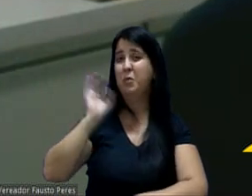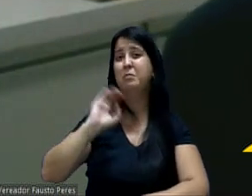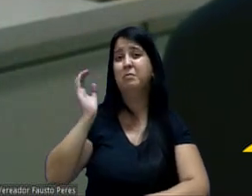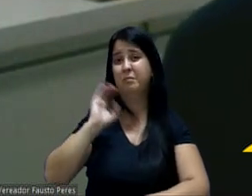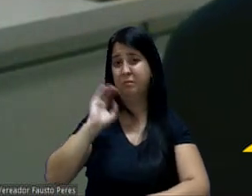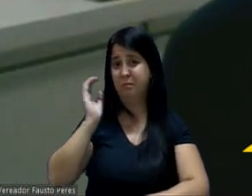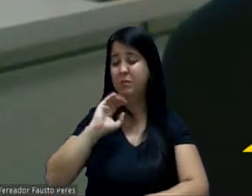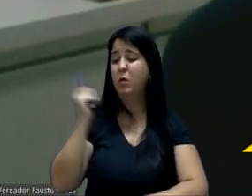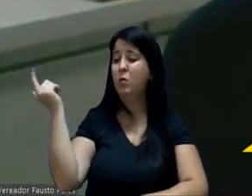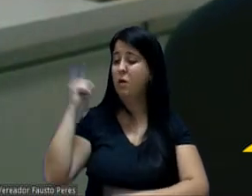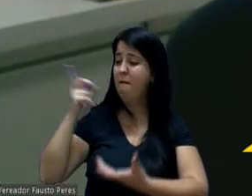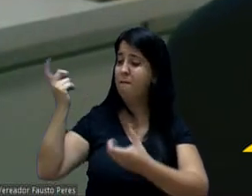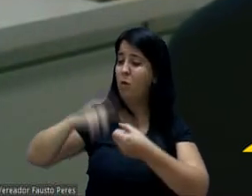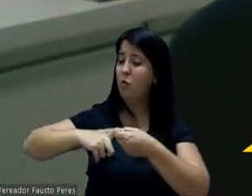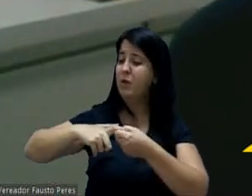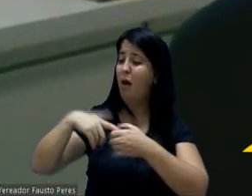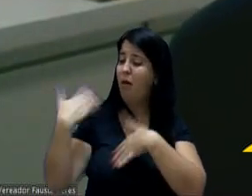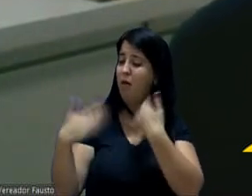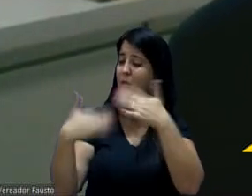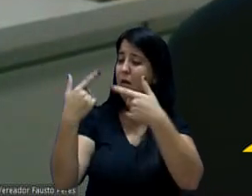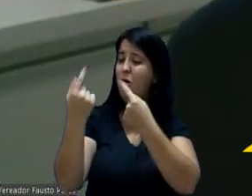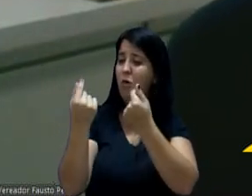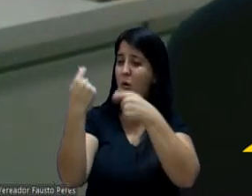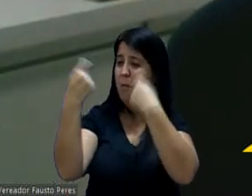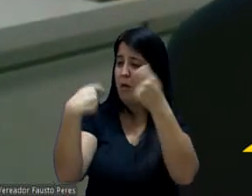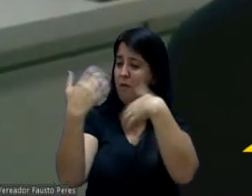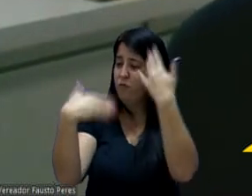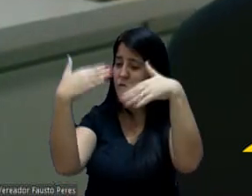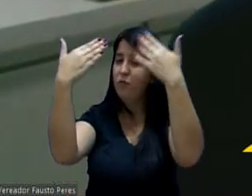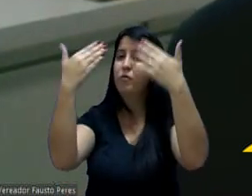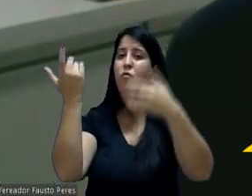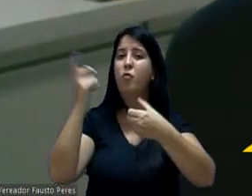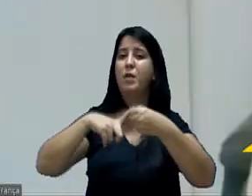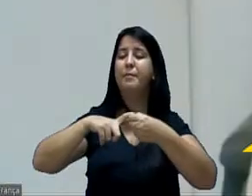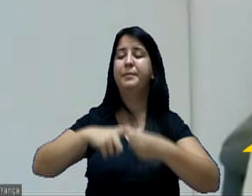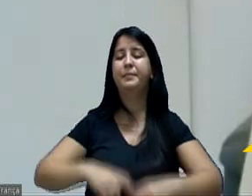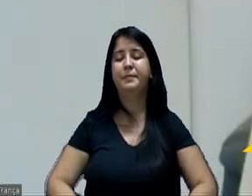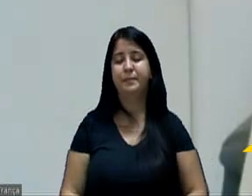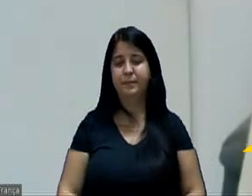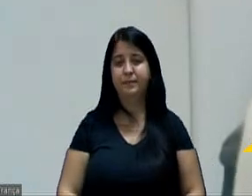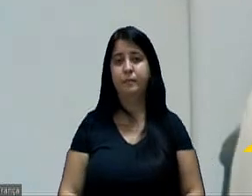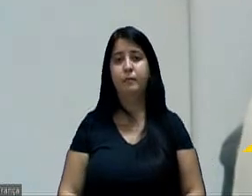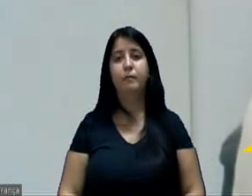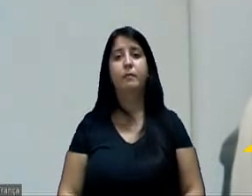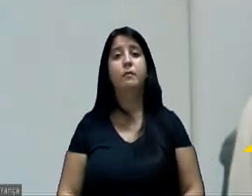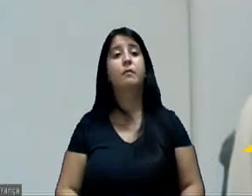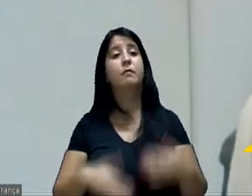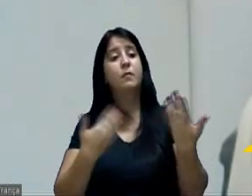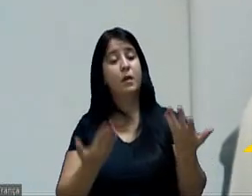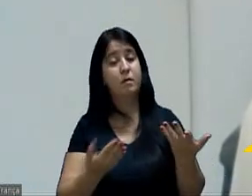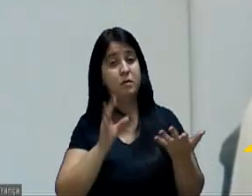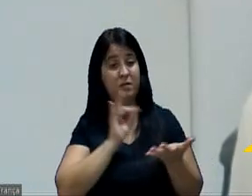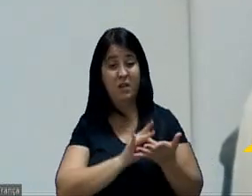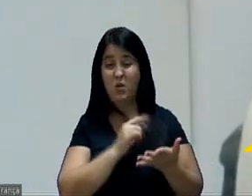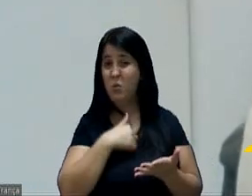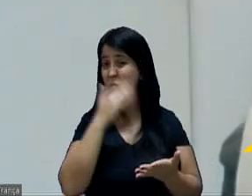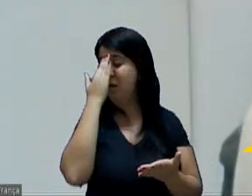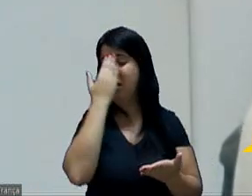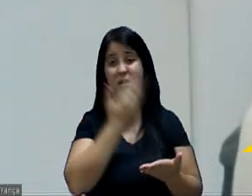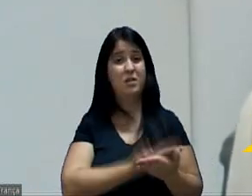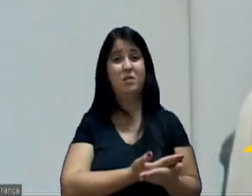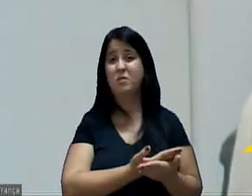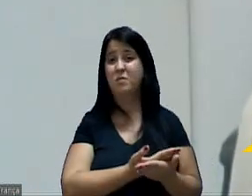aí, né, o crescimento da economia, entendeu? É, mas eu sinceramente, eu não acredito